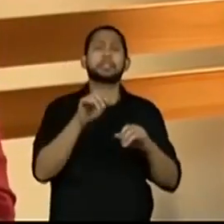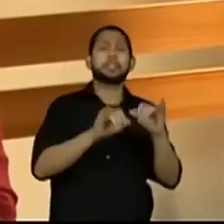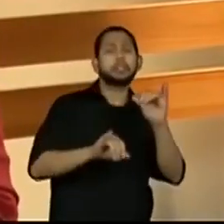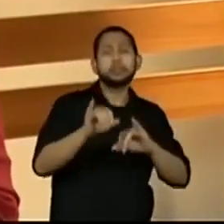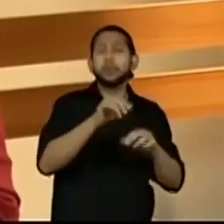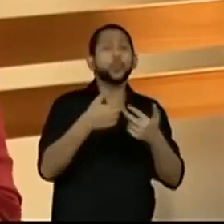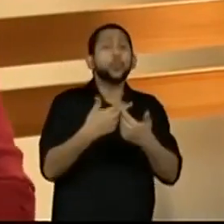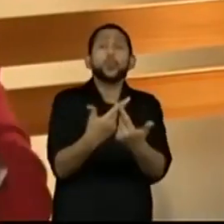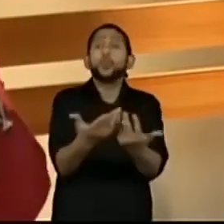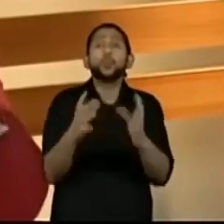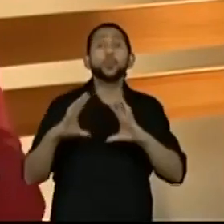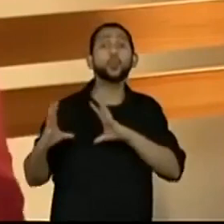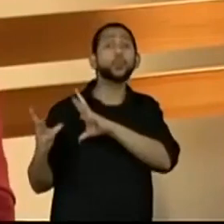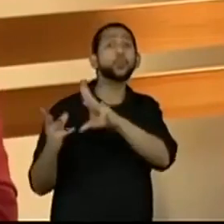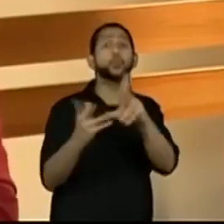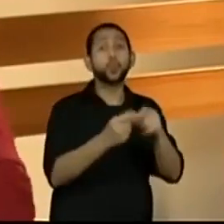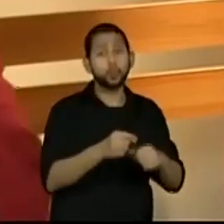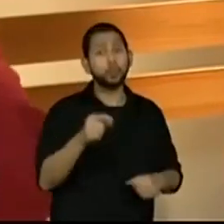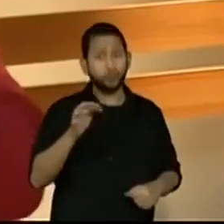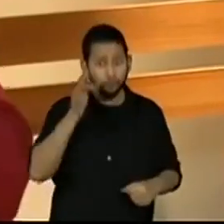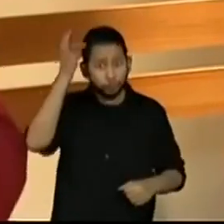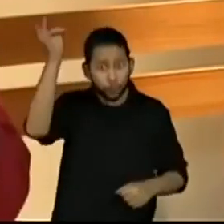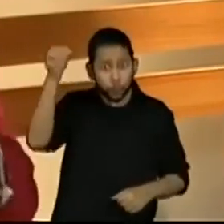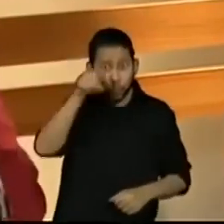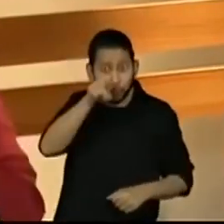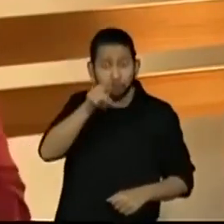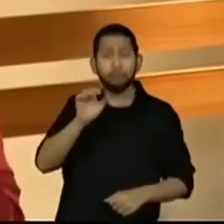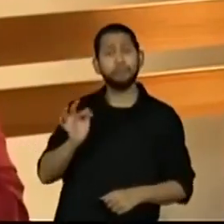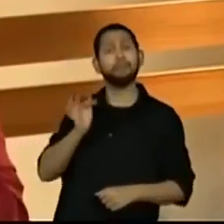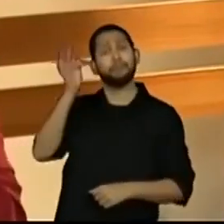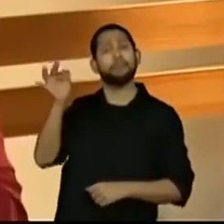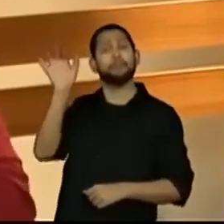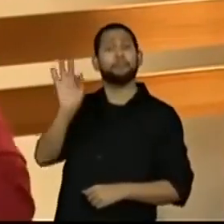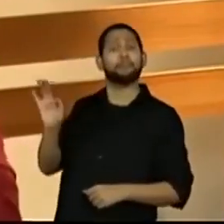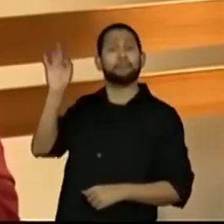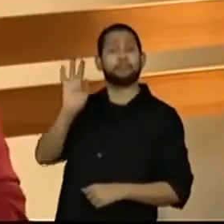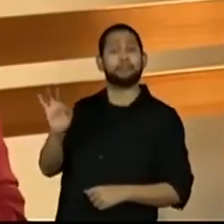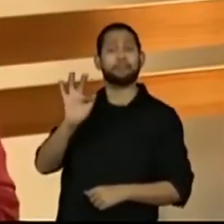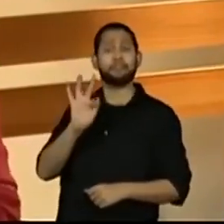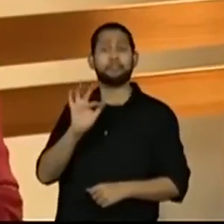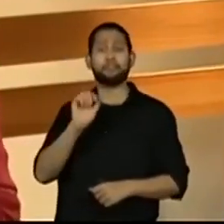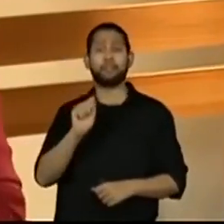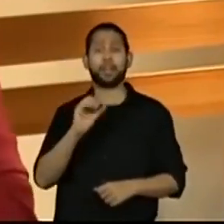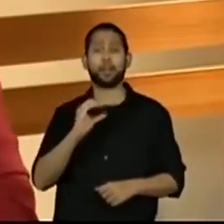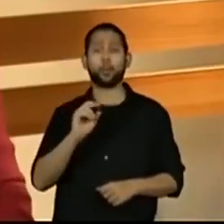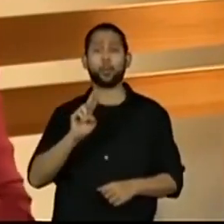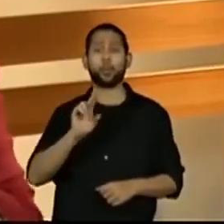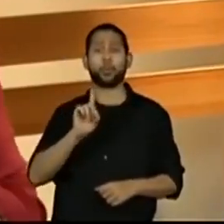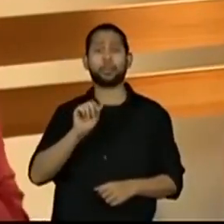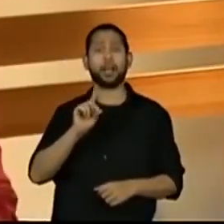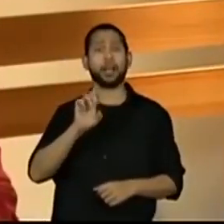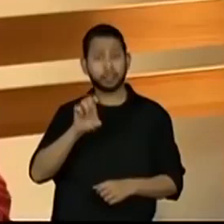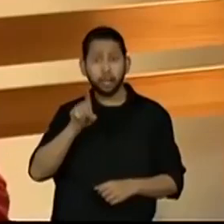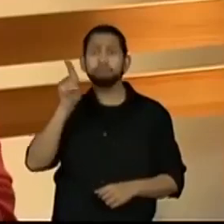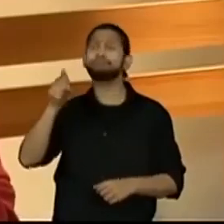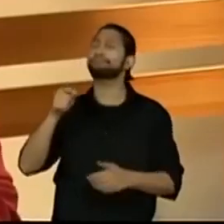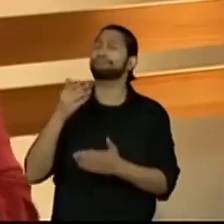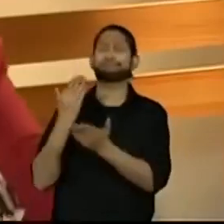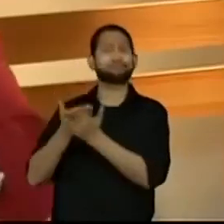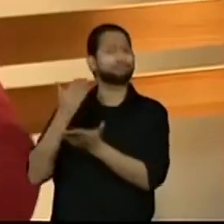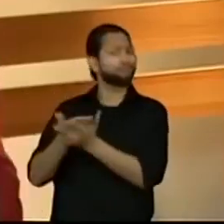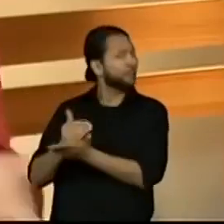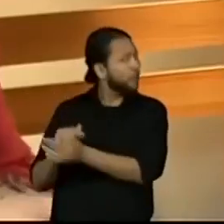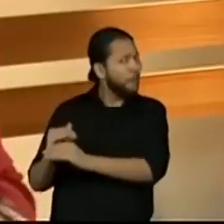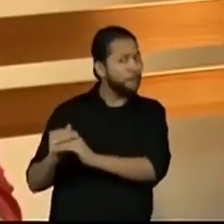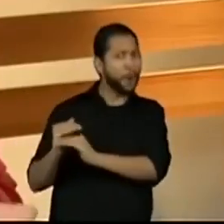já, para sair para a faculdade, e na faculdade mais ainda. Então, a leitura ela permeia toda a nossa vida escolar